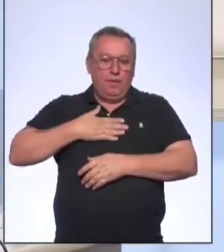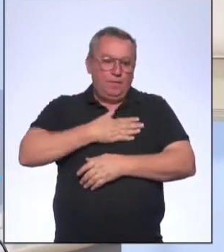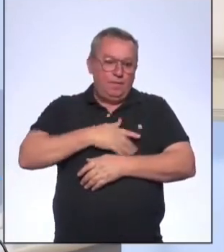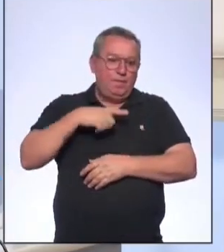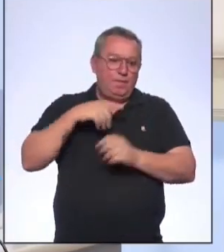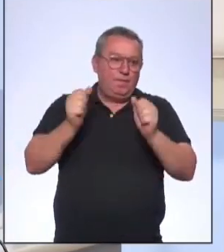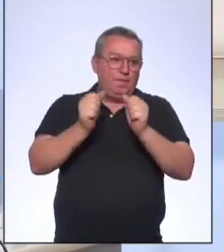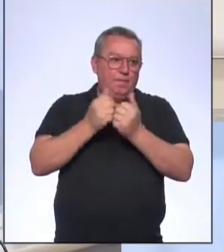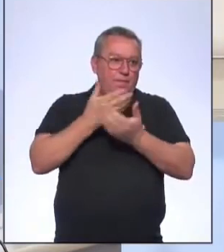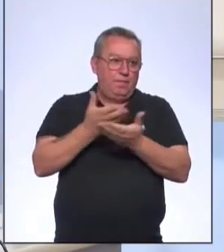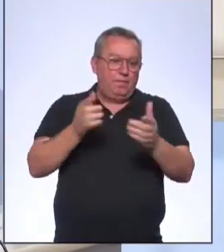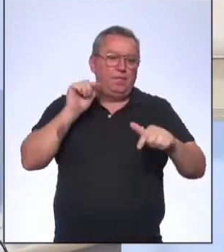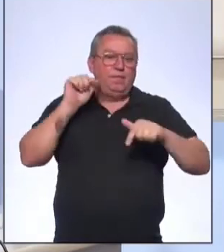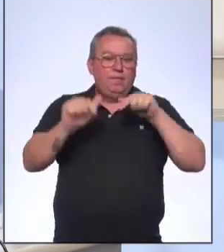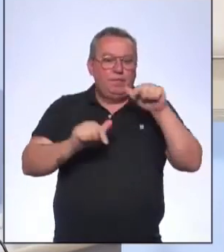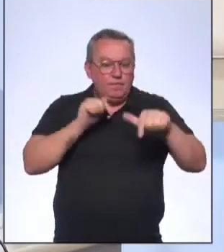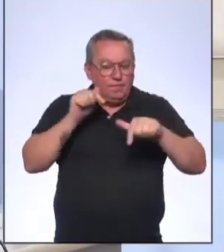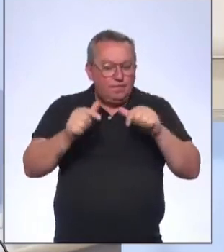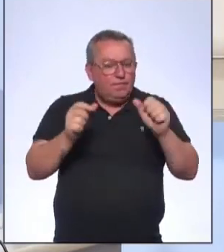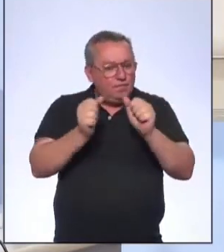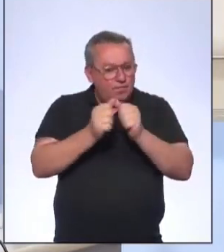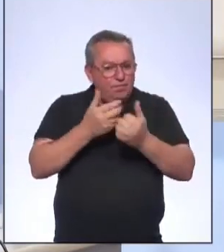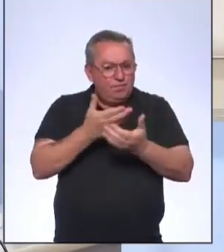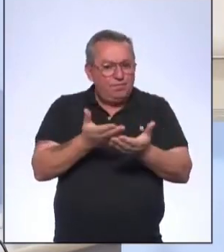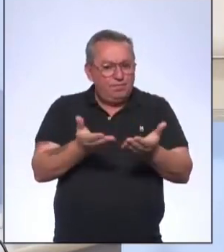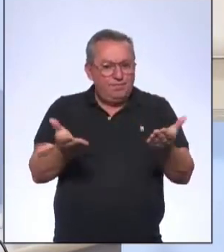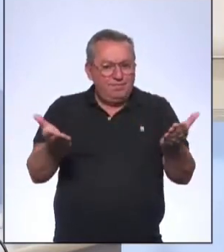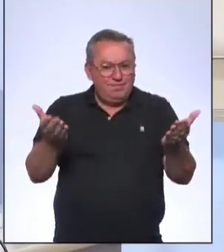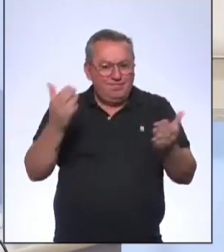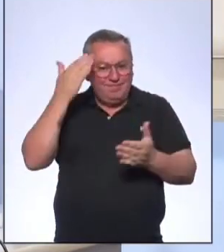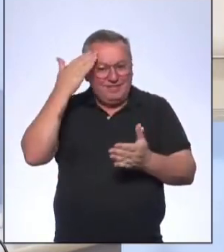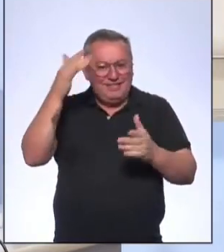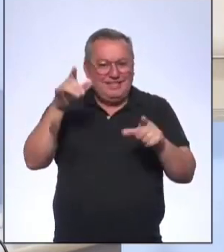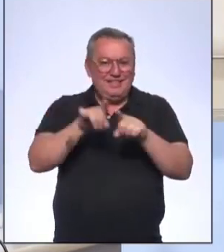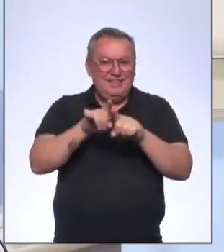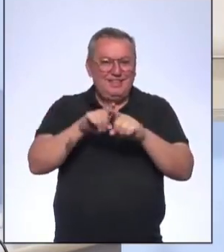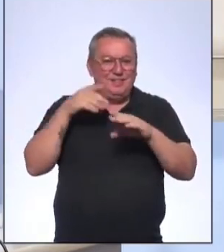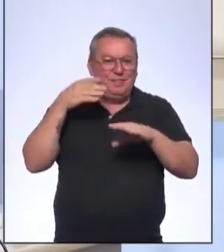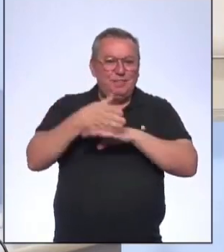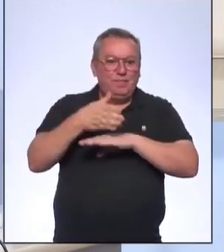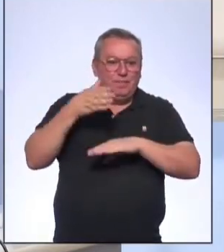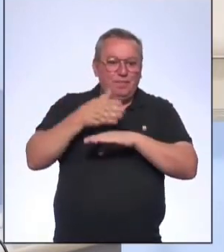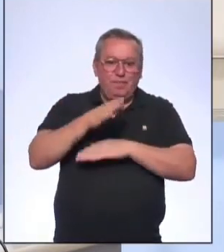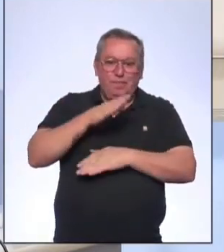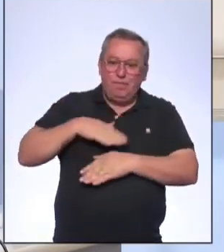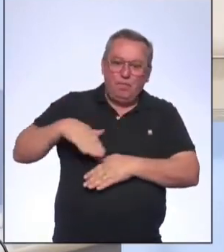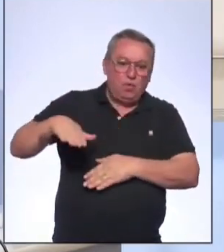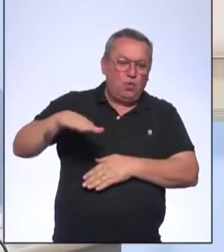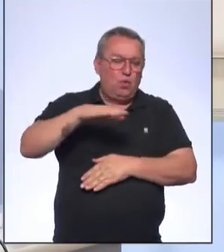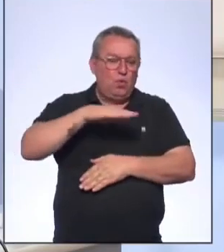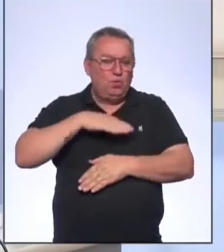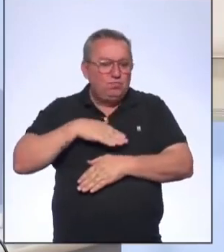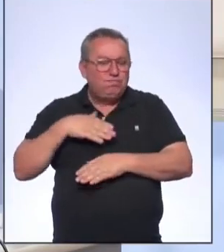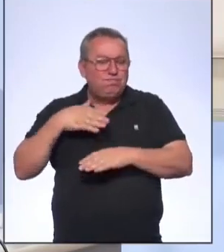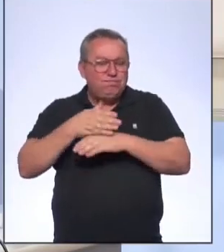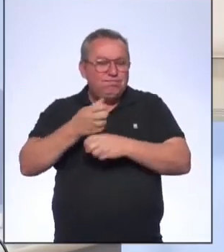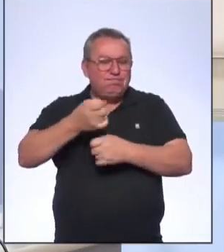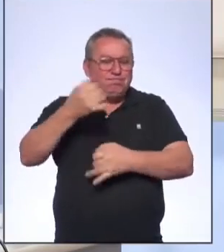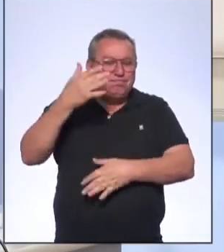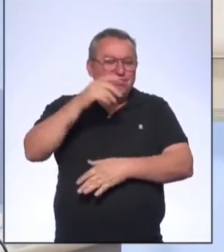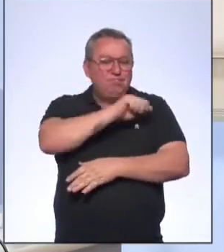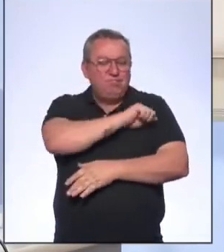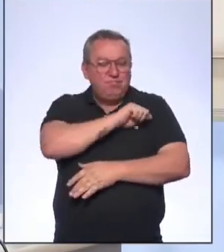com vocês, trabalhar para vocês. Agradecemos aí a participação sempre de todos, a interação que todos têm,